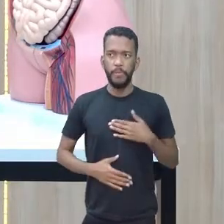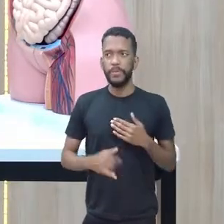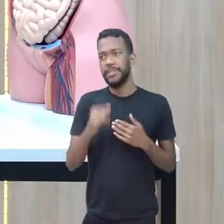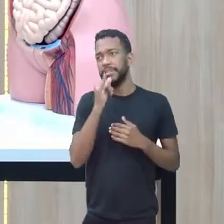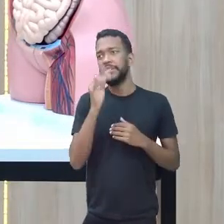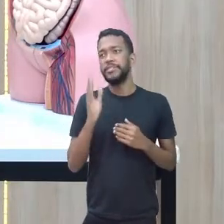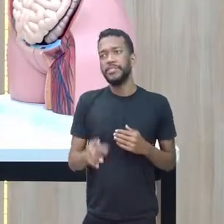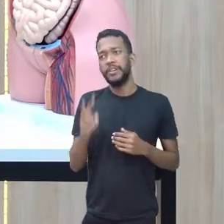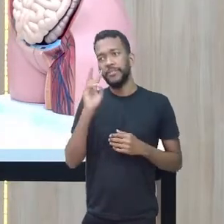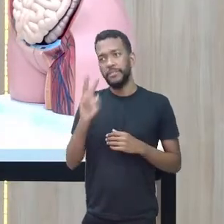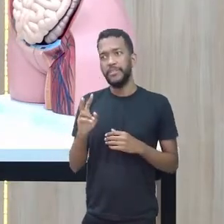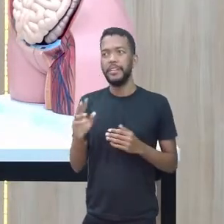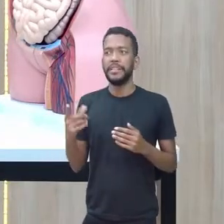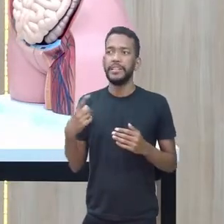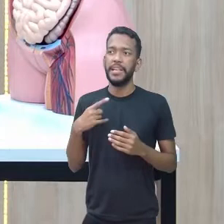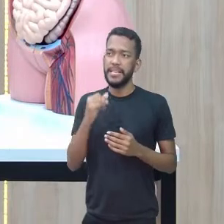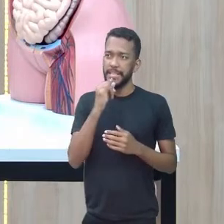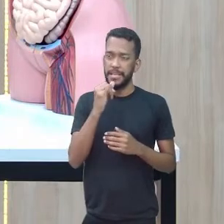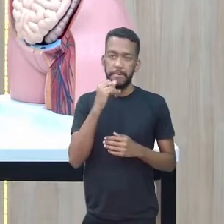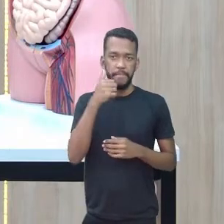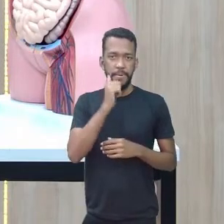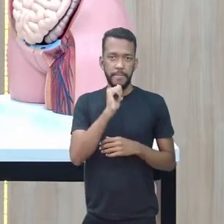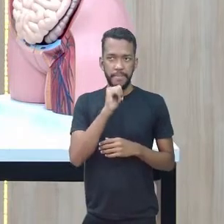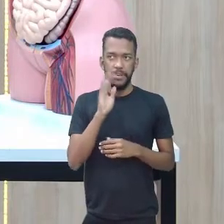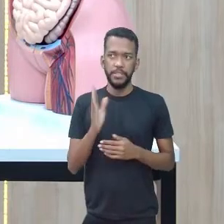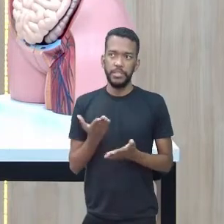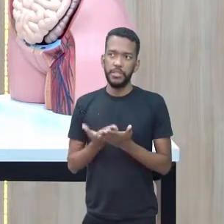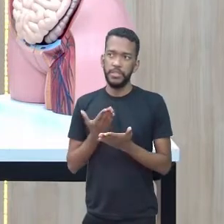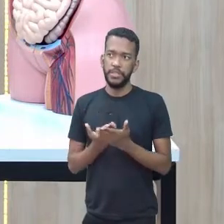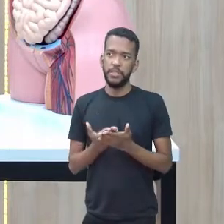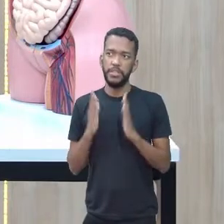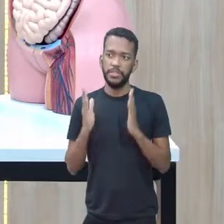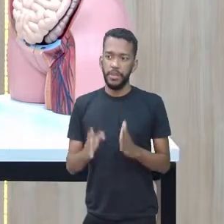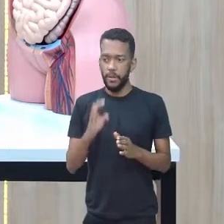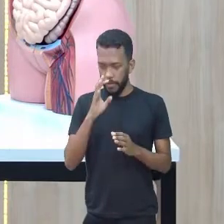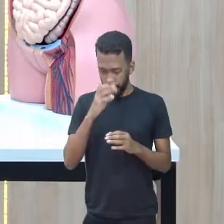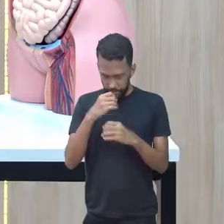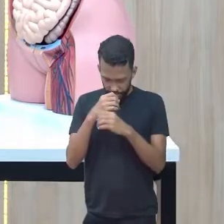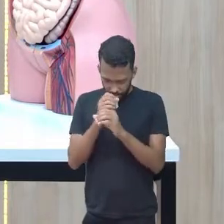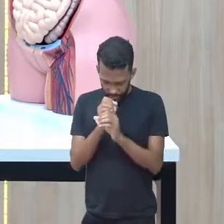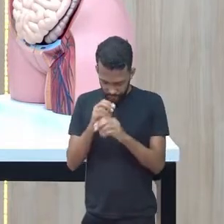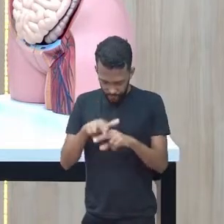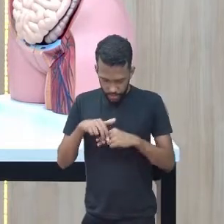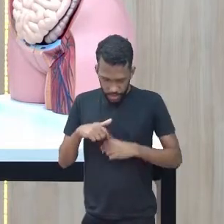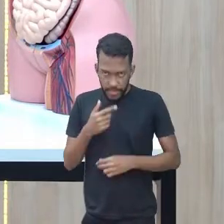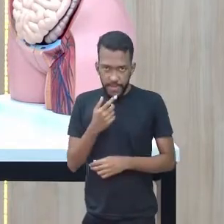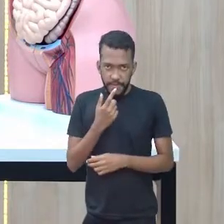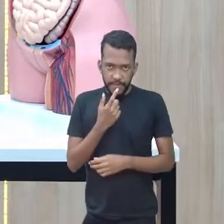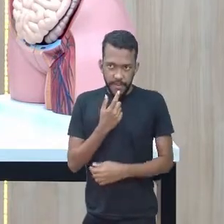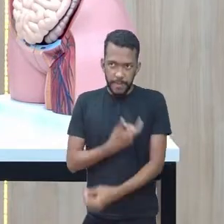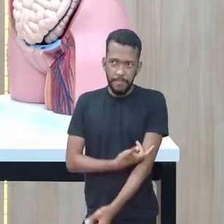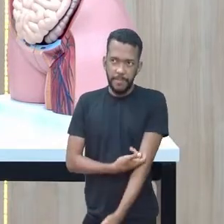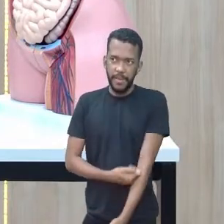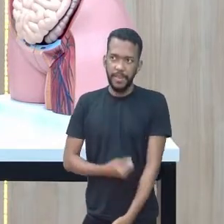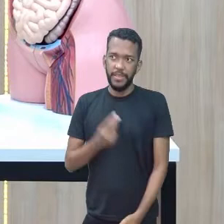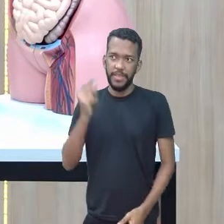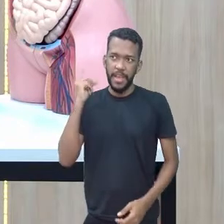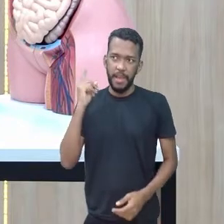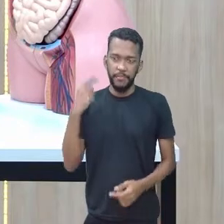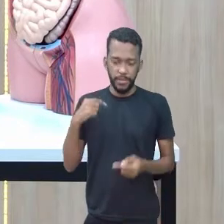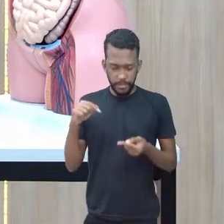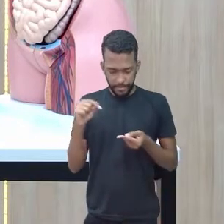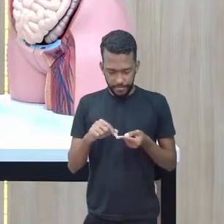professora, eu já vi dizendo que minha mãe, quando estudou, foi observado a célula do sangue. O professor, na época, furou o